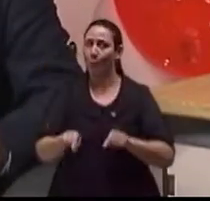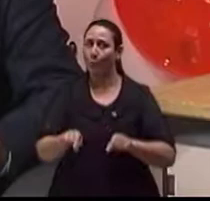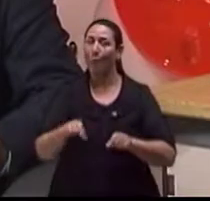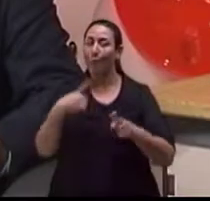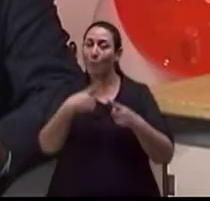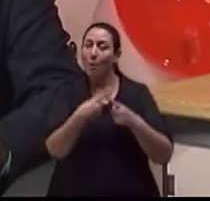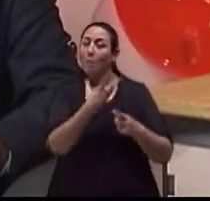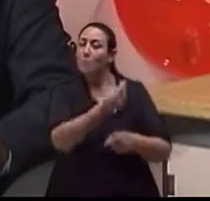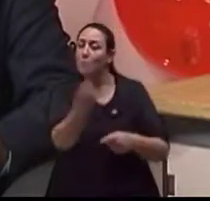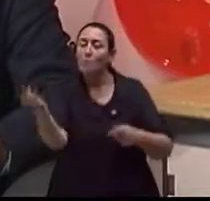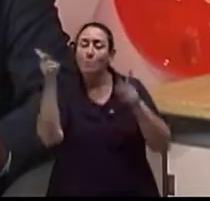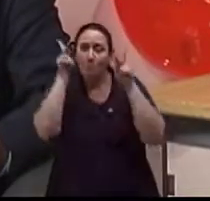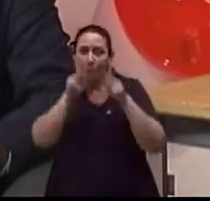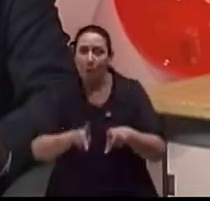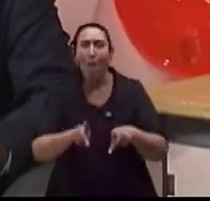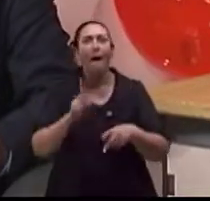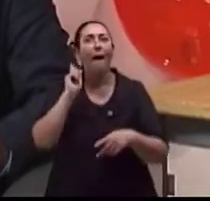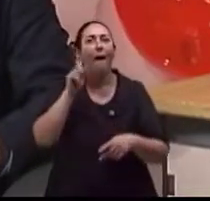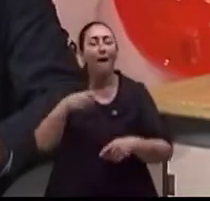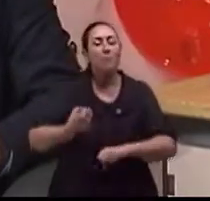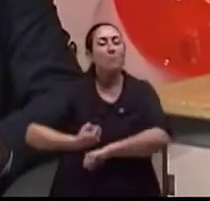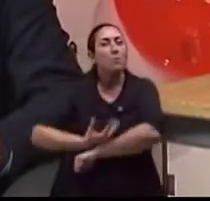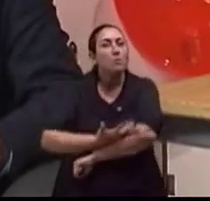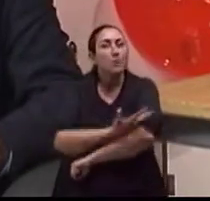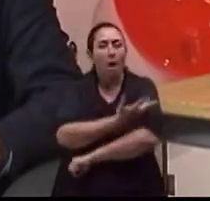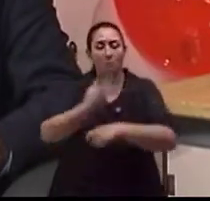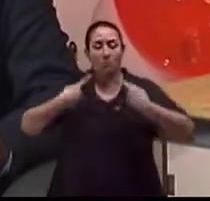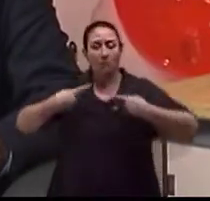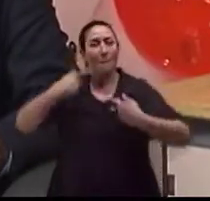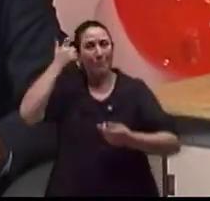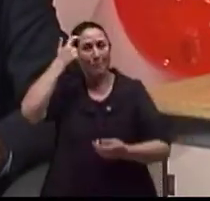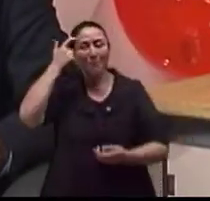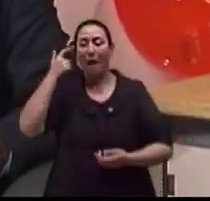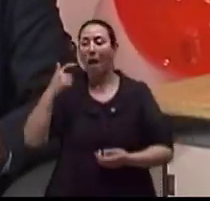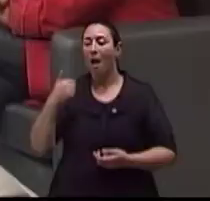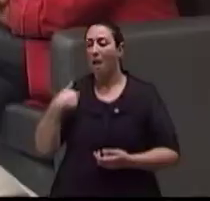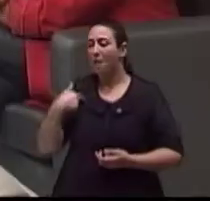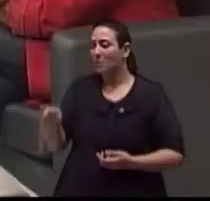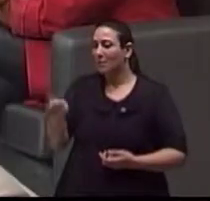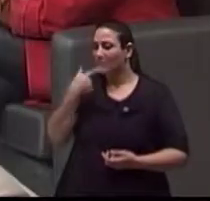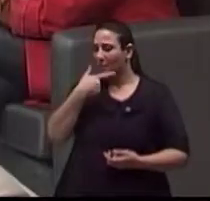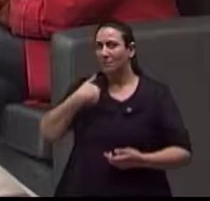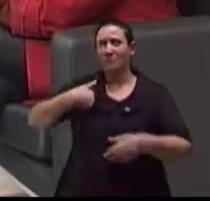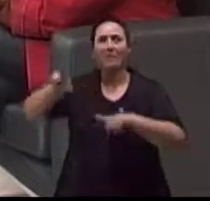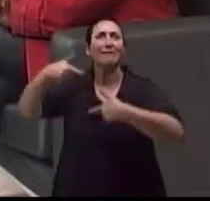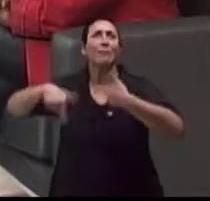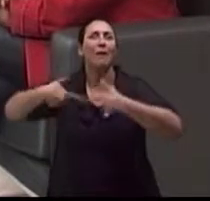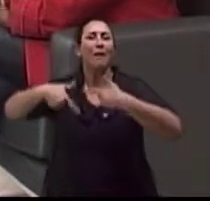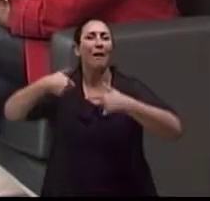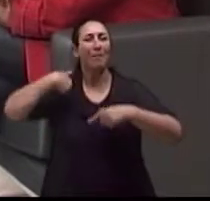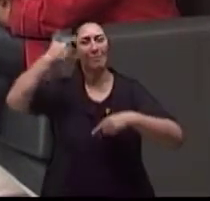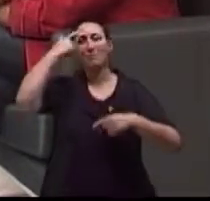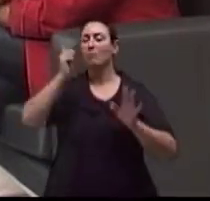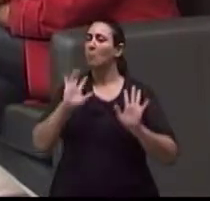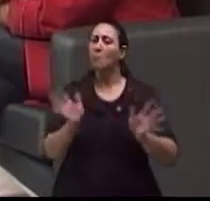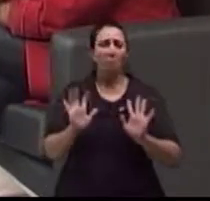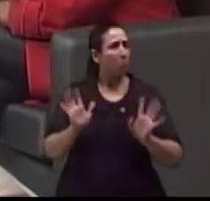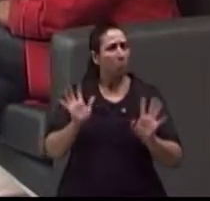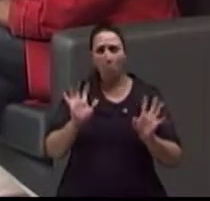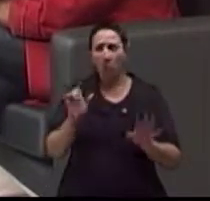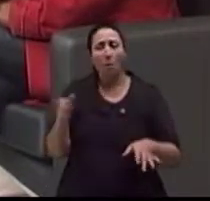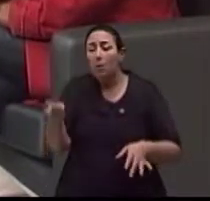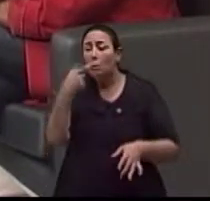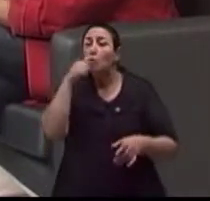naqueles casos onde o comprometimento emocional é a origem da disfunção erétil isso é o maior a maior número de casos